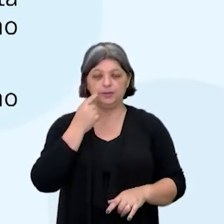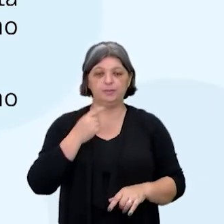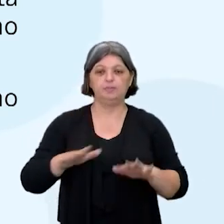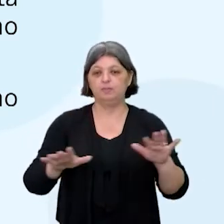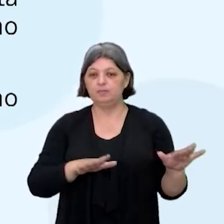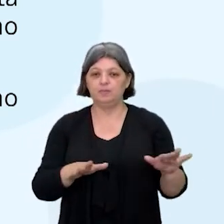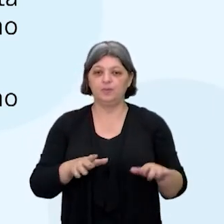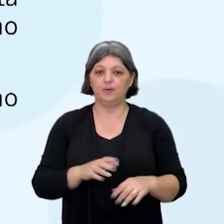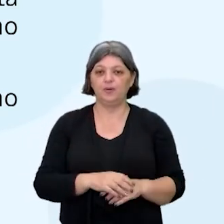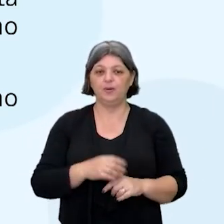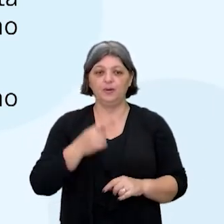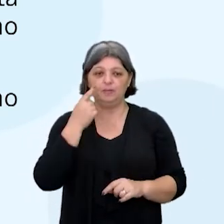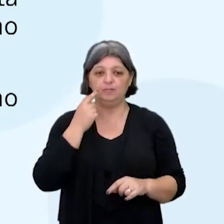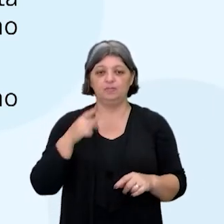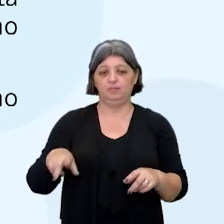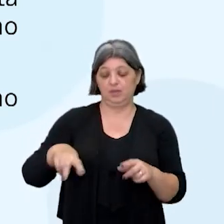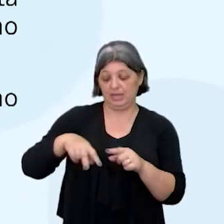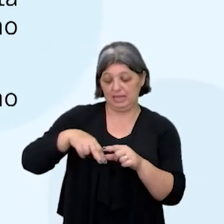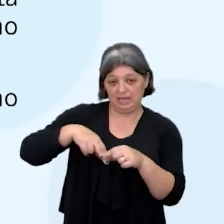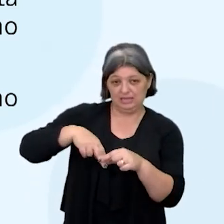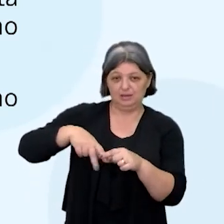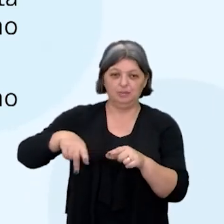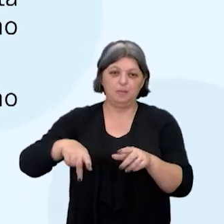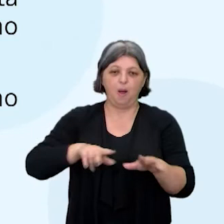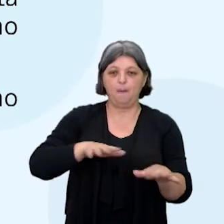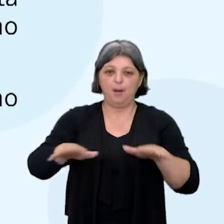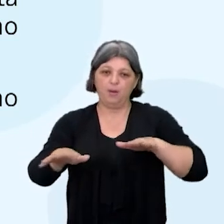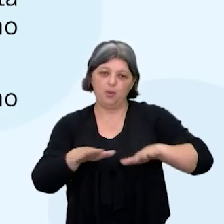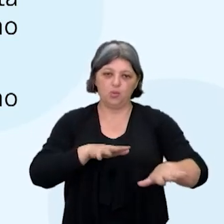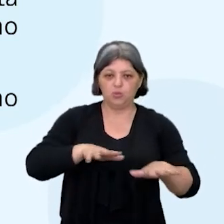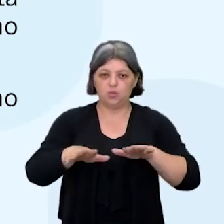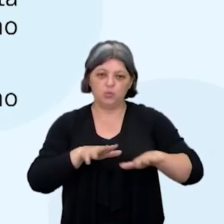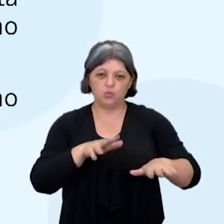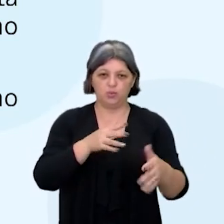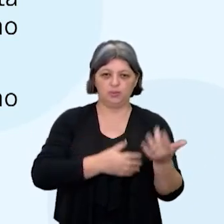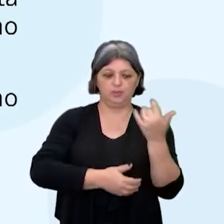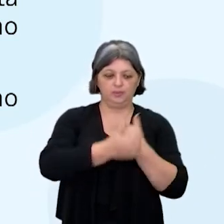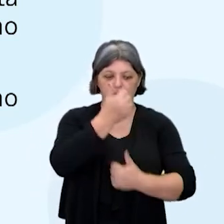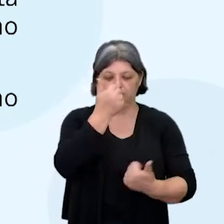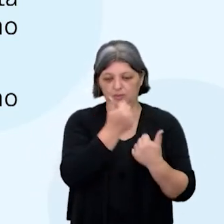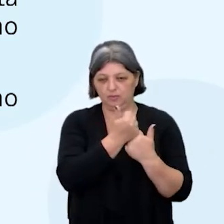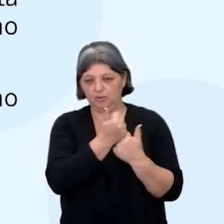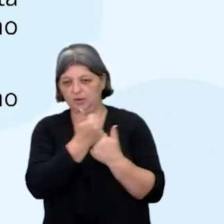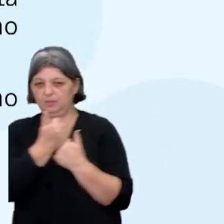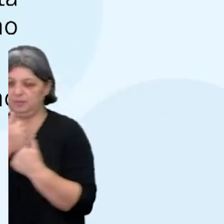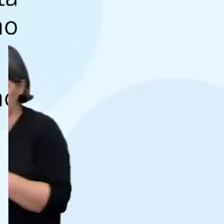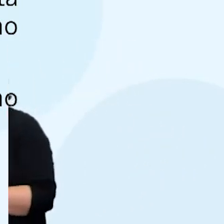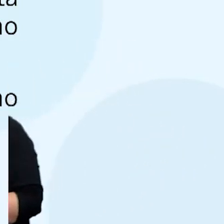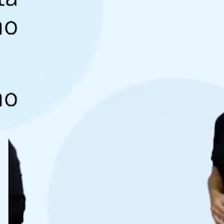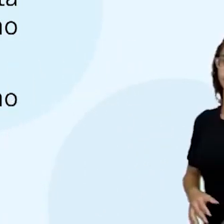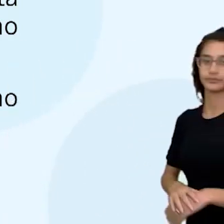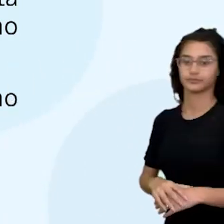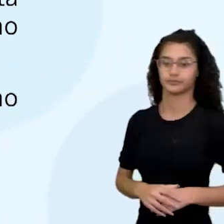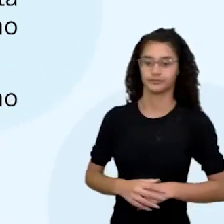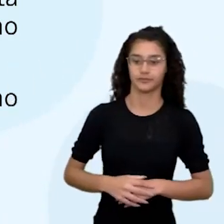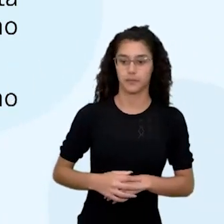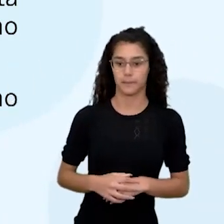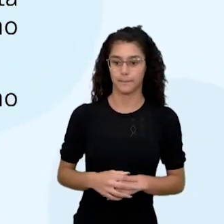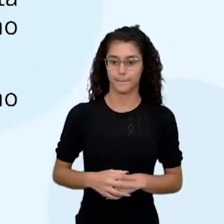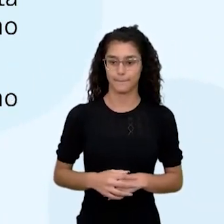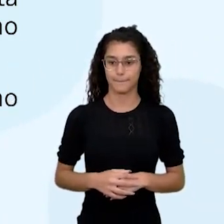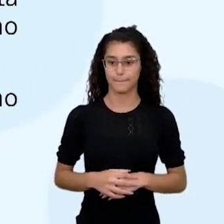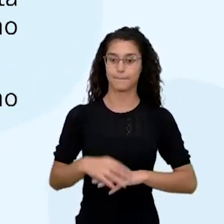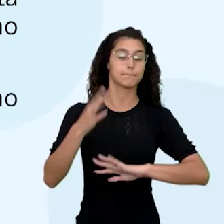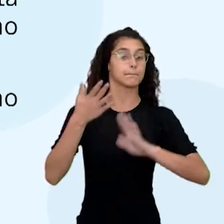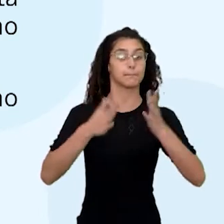é o juntar, né, das pernas no ritmo da música que está sendo tocada, como eu falei, com os instrumentos como atabaque e berimbau.